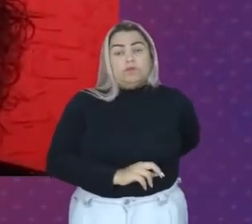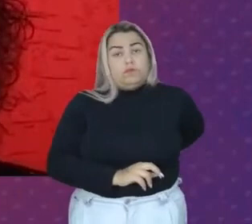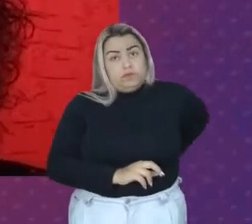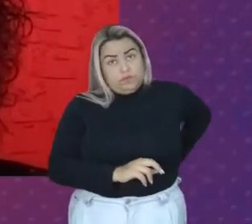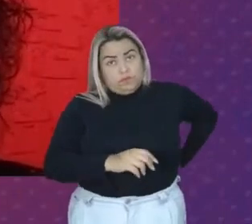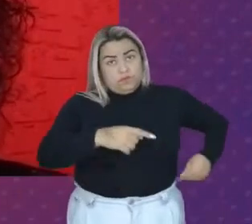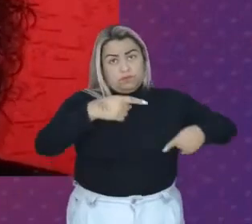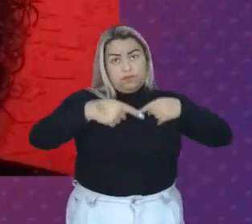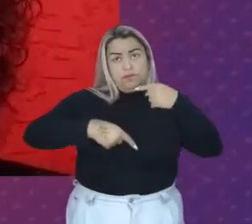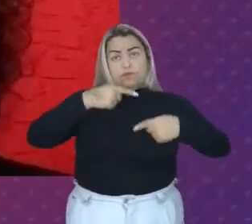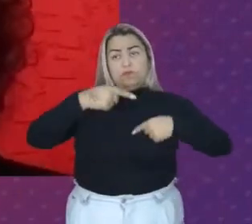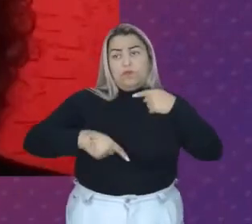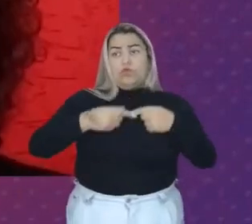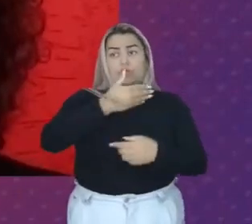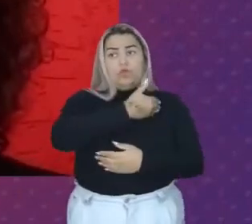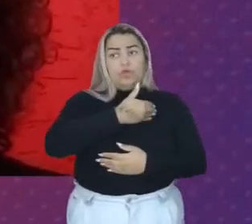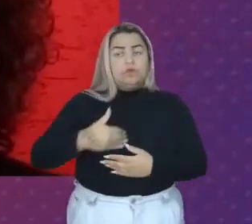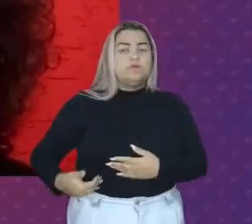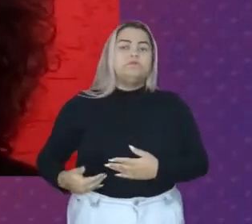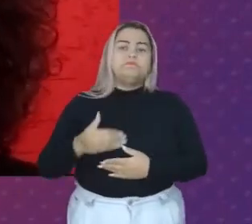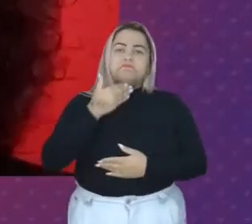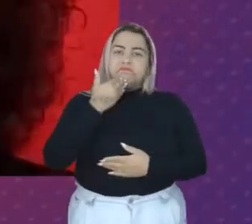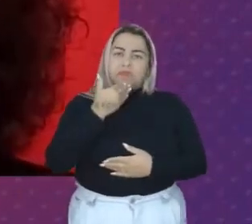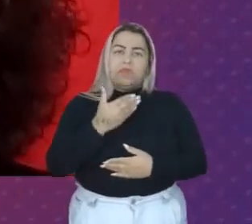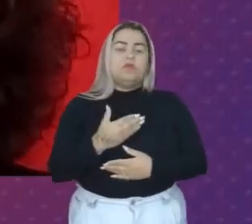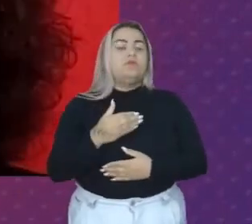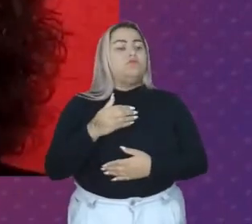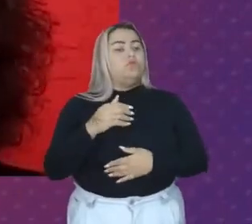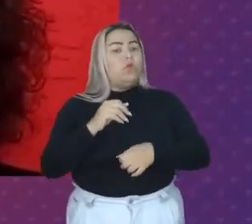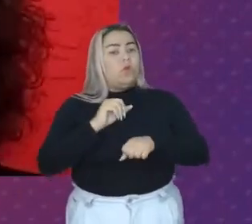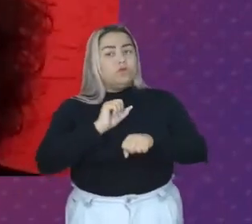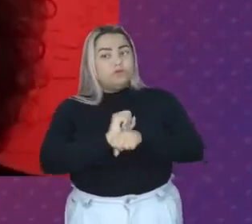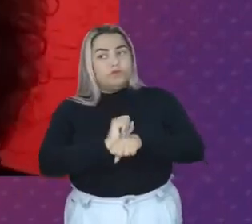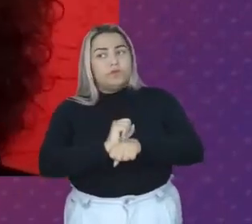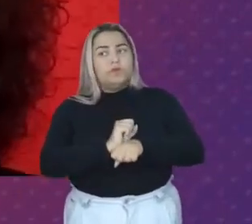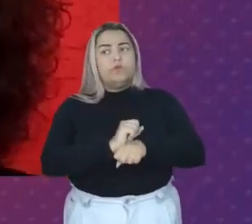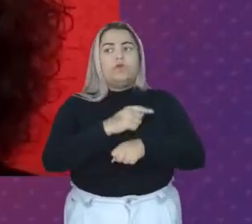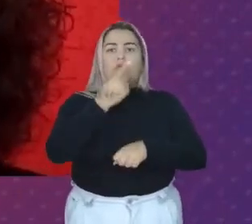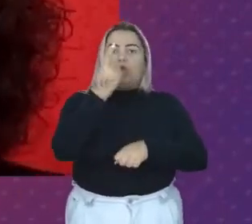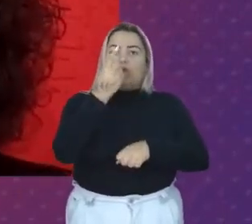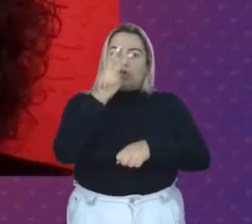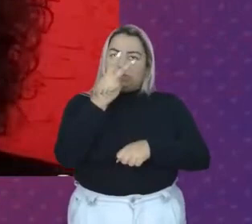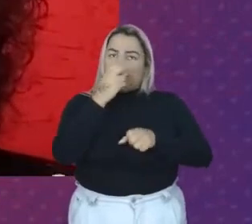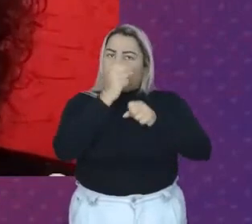aí normalmente os governos pedem um tempo, aí eles falam assim, a gente quer mais 1 ano,